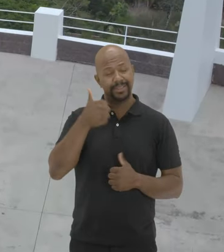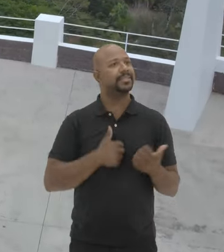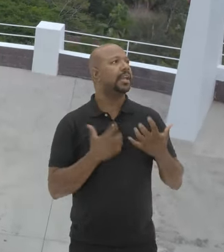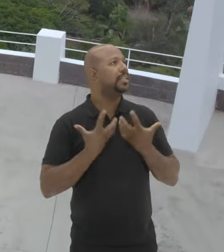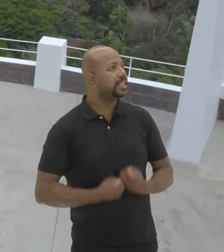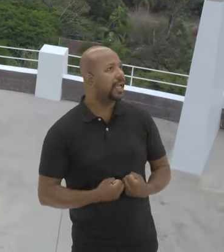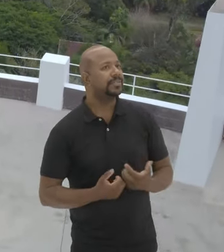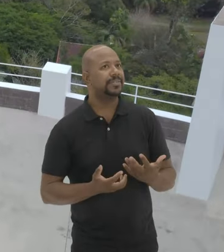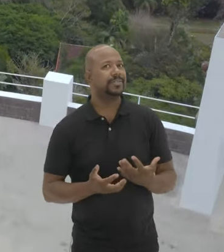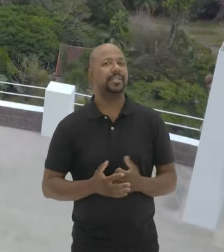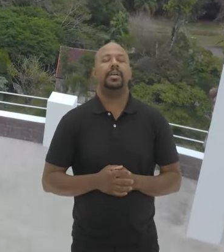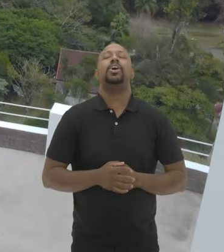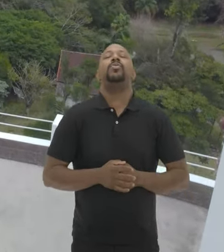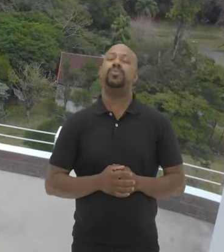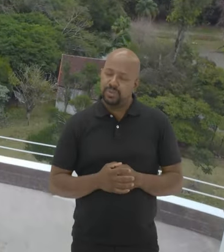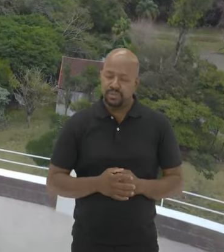aí, cansado?